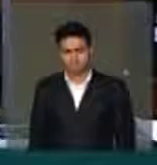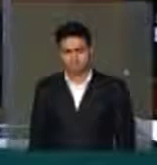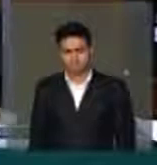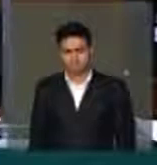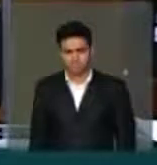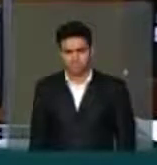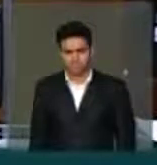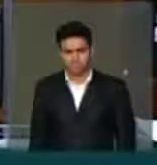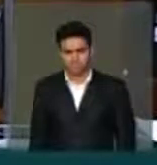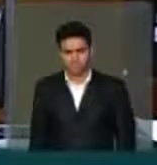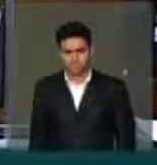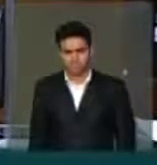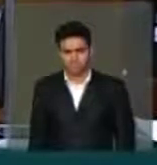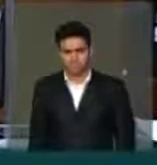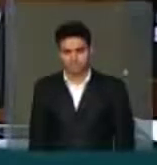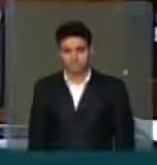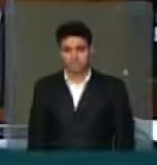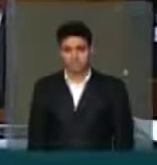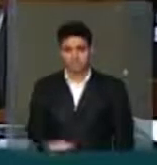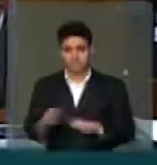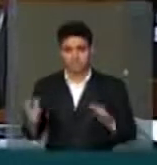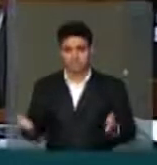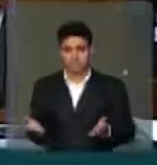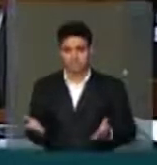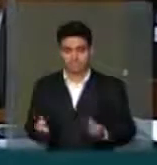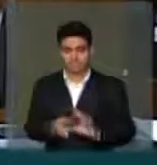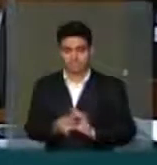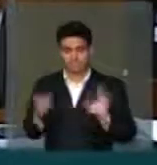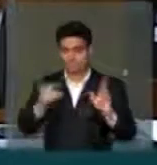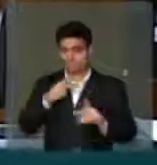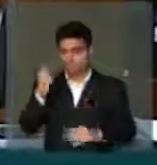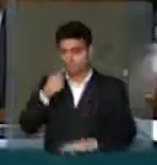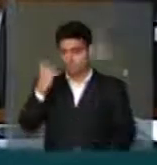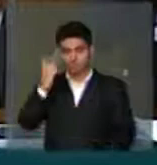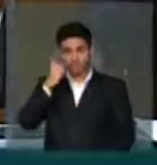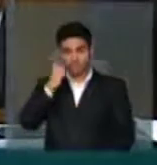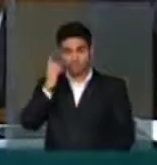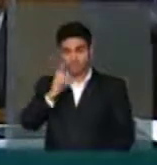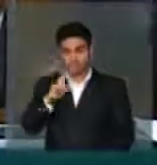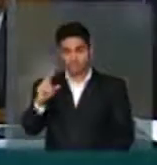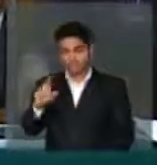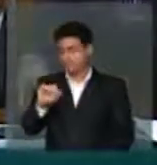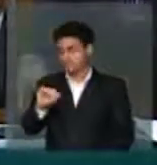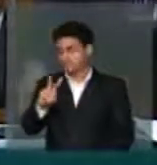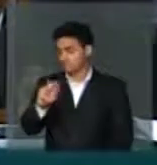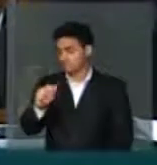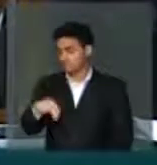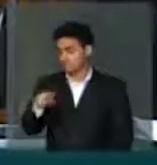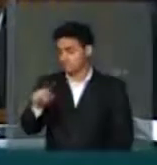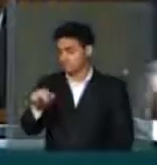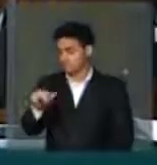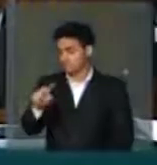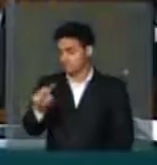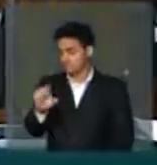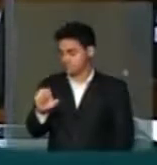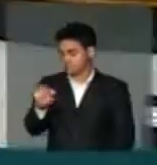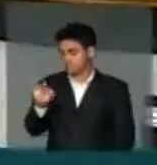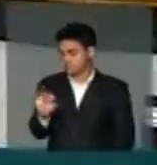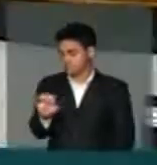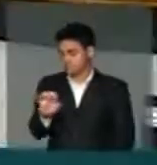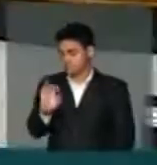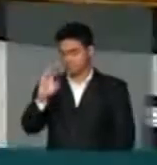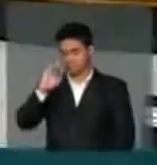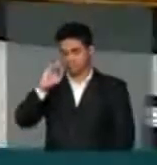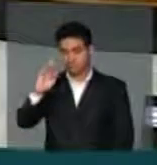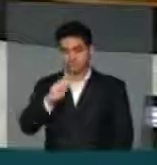ia falar da Maria do Rosário. Concedo a palavra ao nobre deputado Ivan Valente. Senhor presidente,